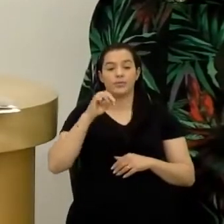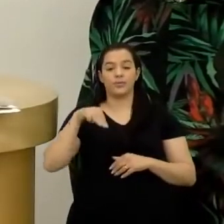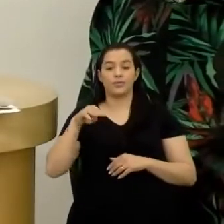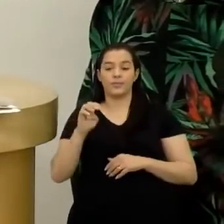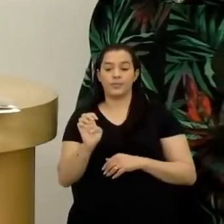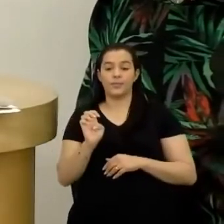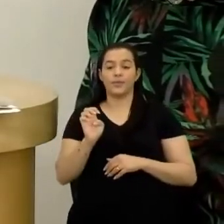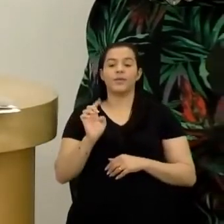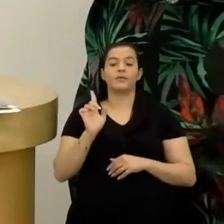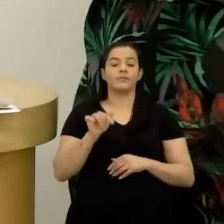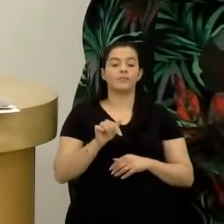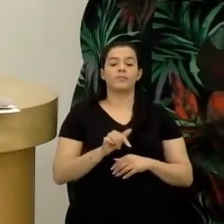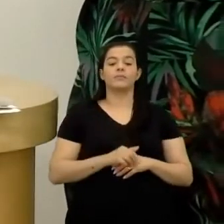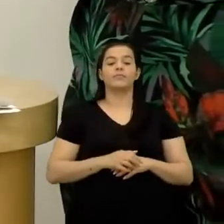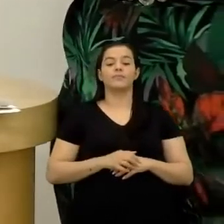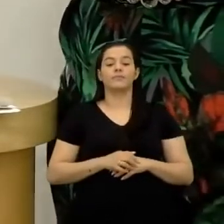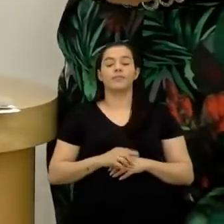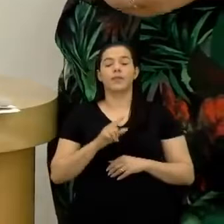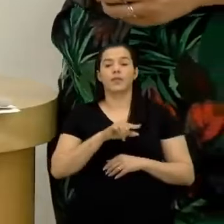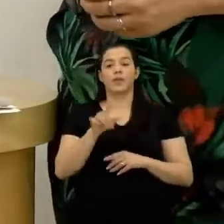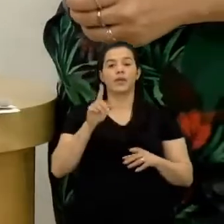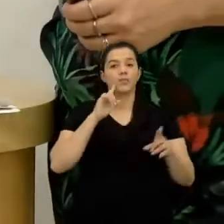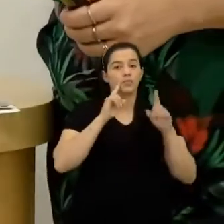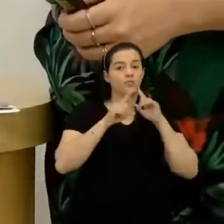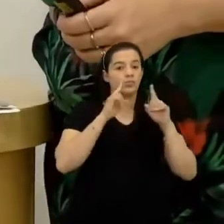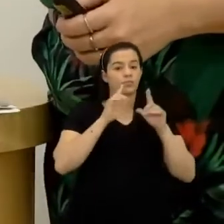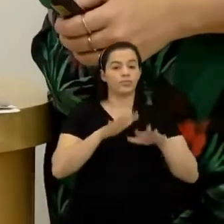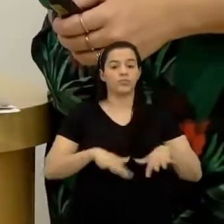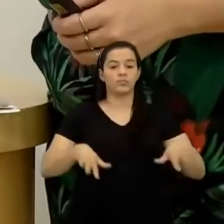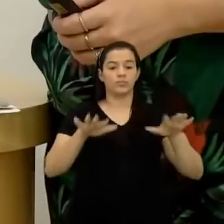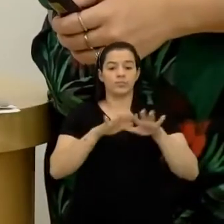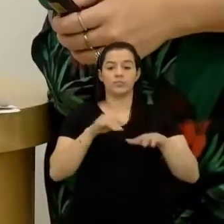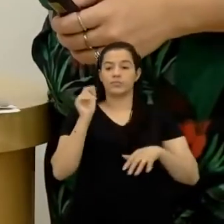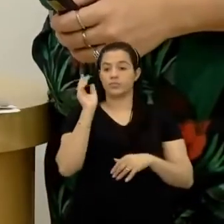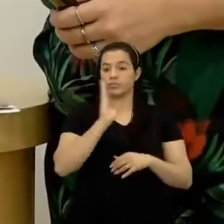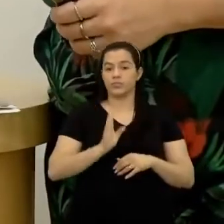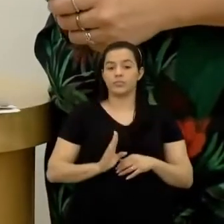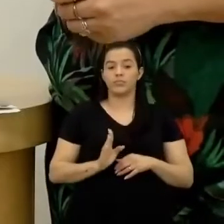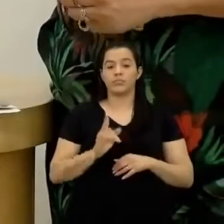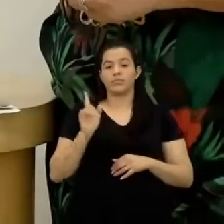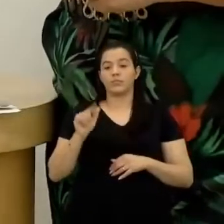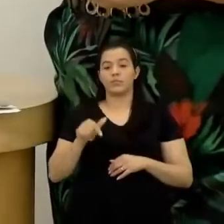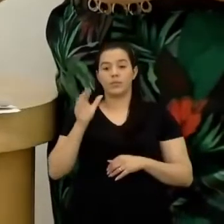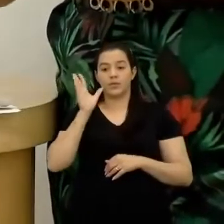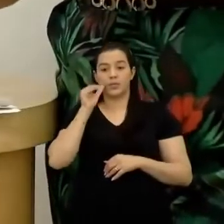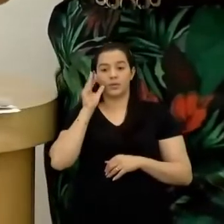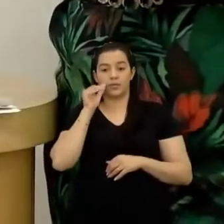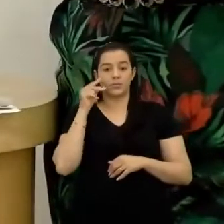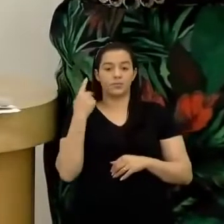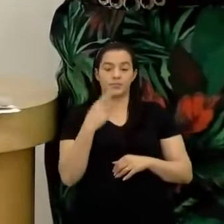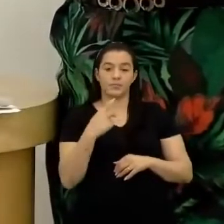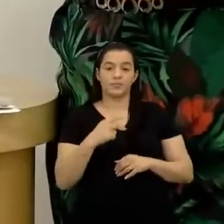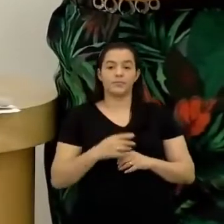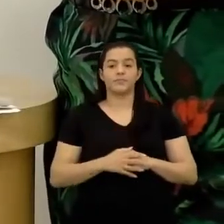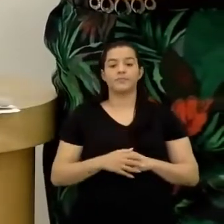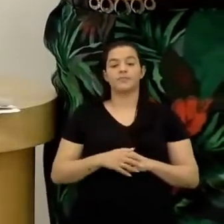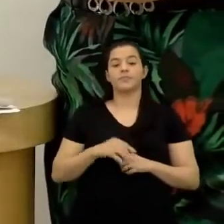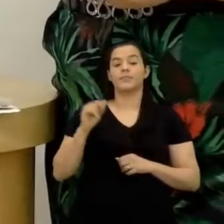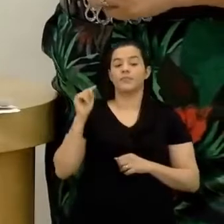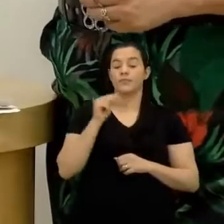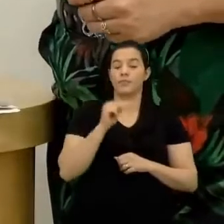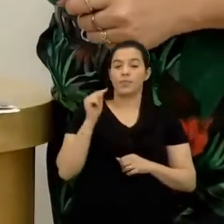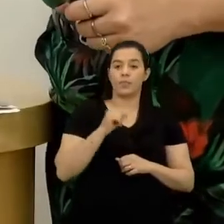geral aqui do Brasil. Curiosidade sobre o Tomé de Souza. Deixa eu falar uma curiosidade sobre ele. Foi Tomé